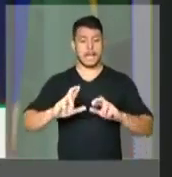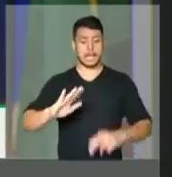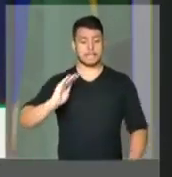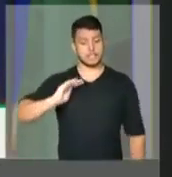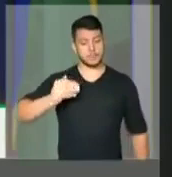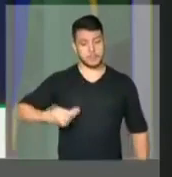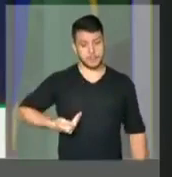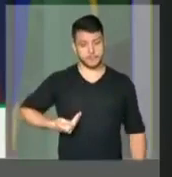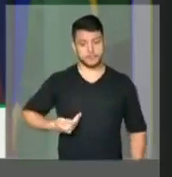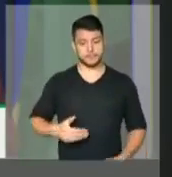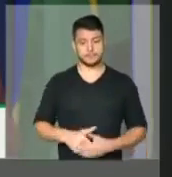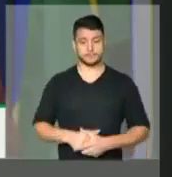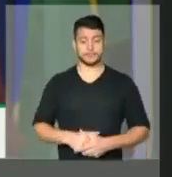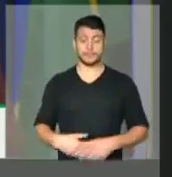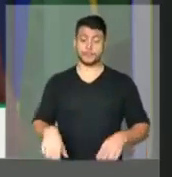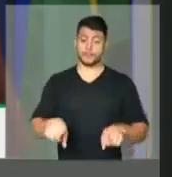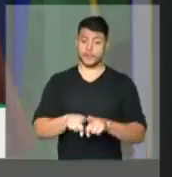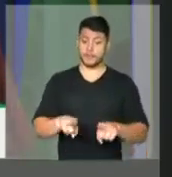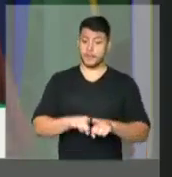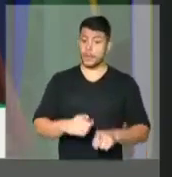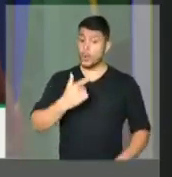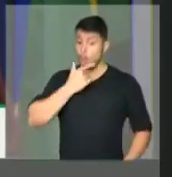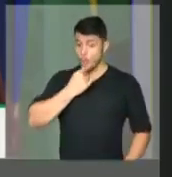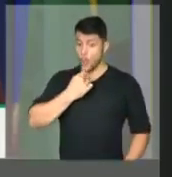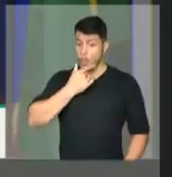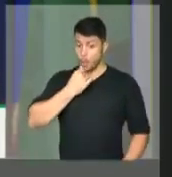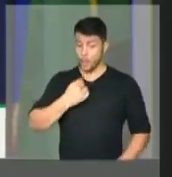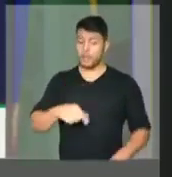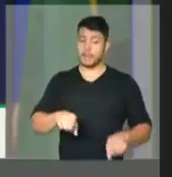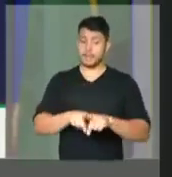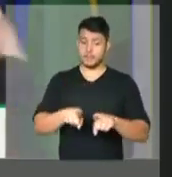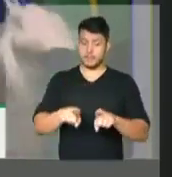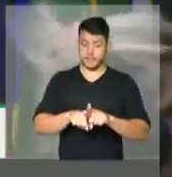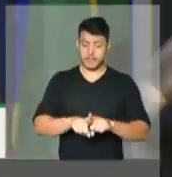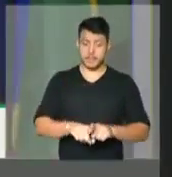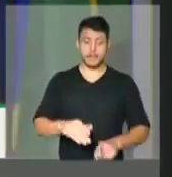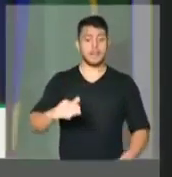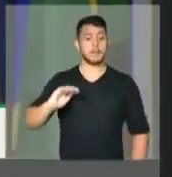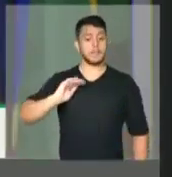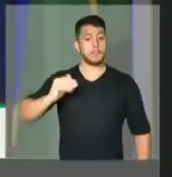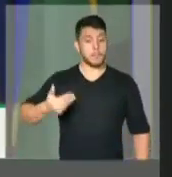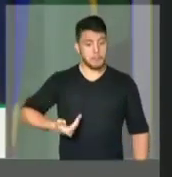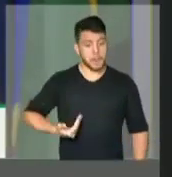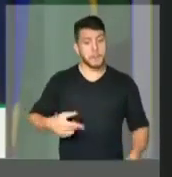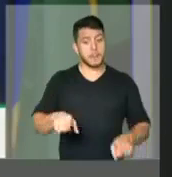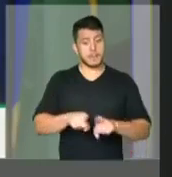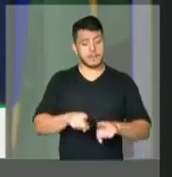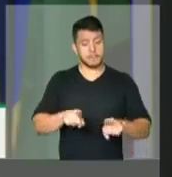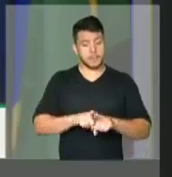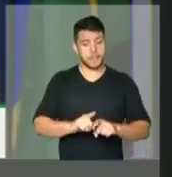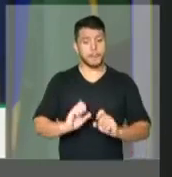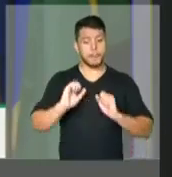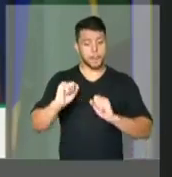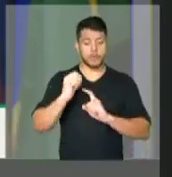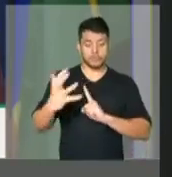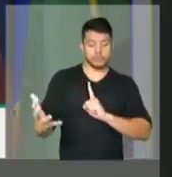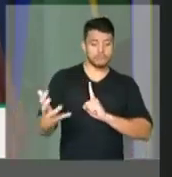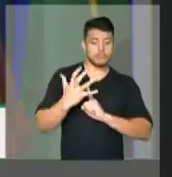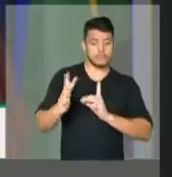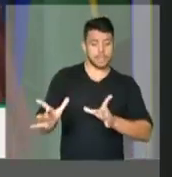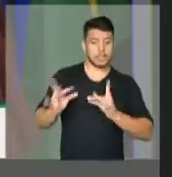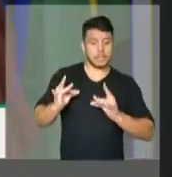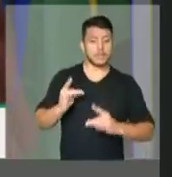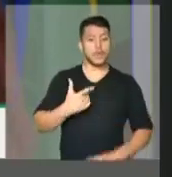mama, incluindo também os homens, porque nós não podemos esquecer que o câncer de mama também atinge